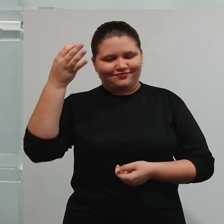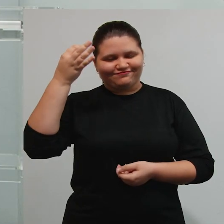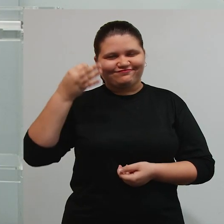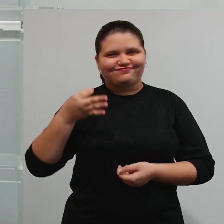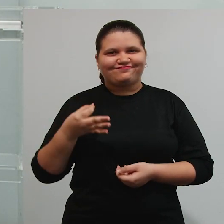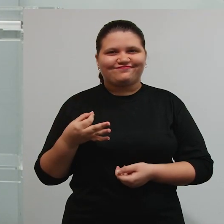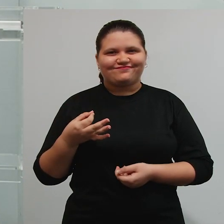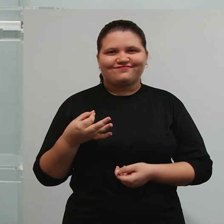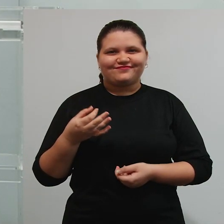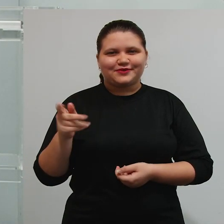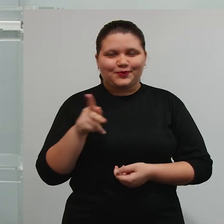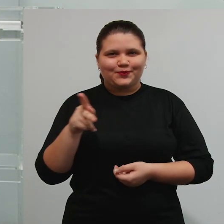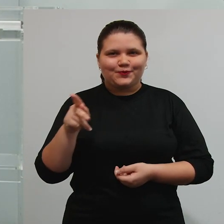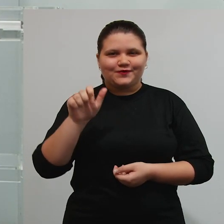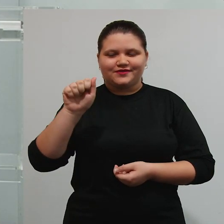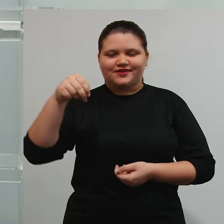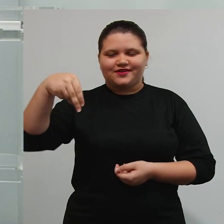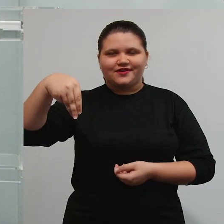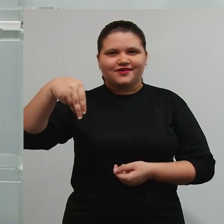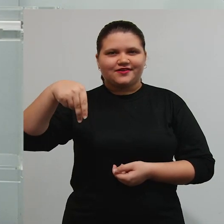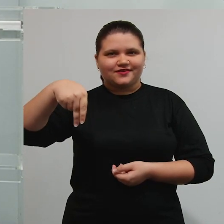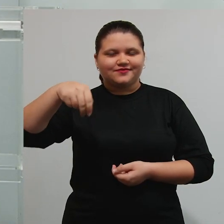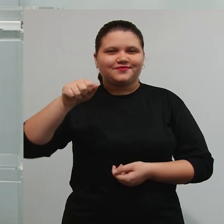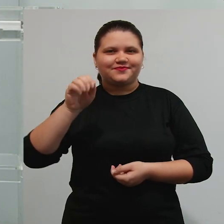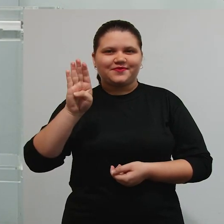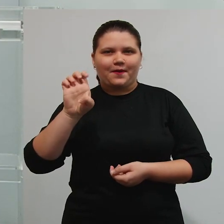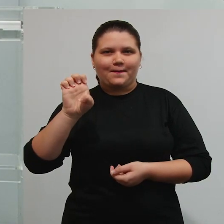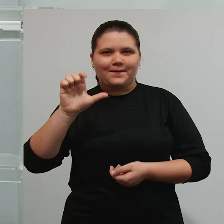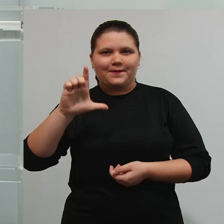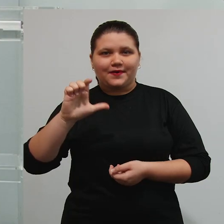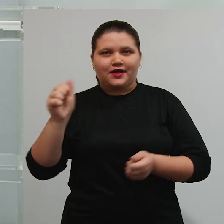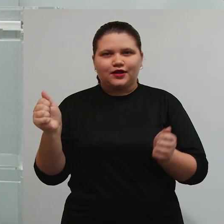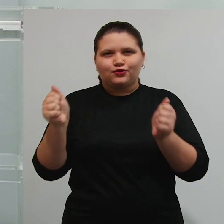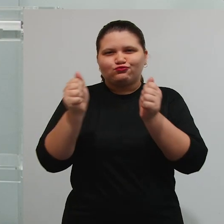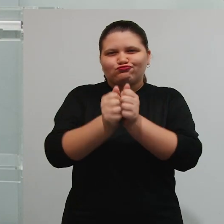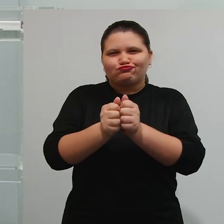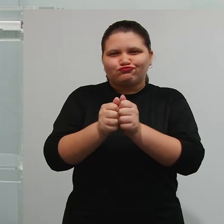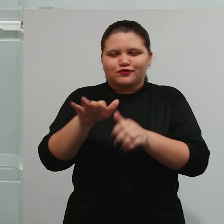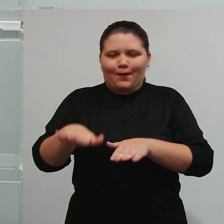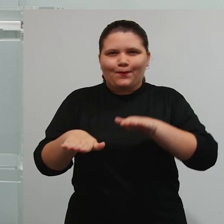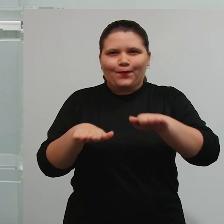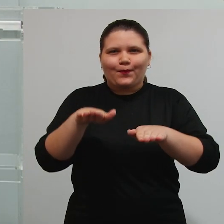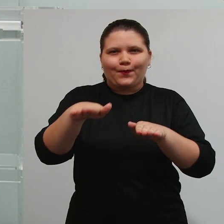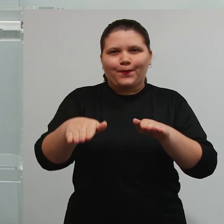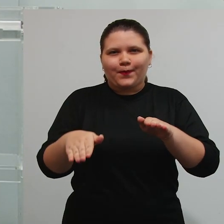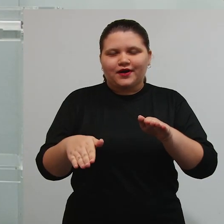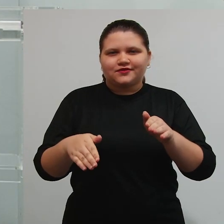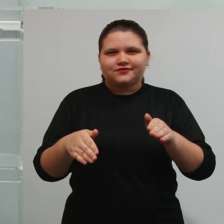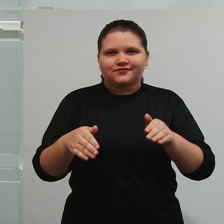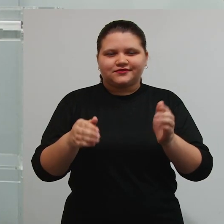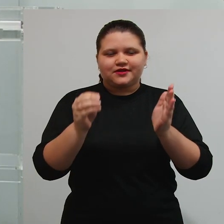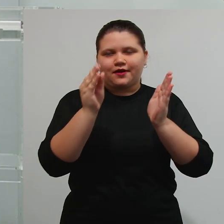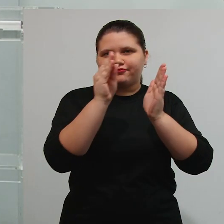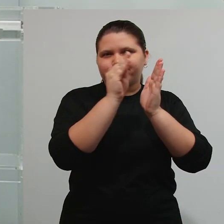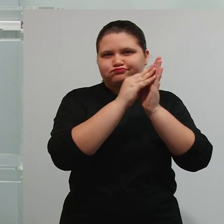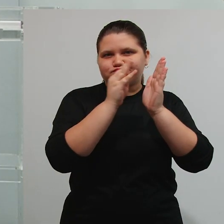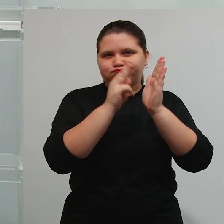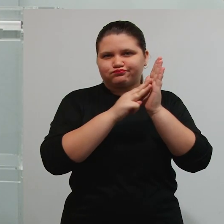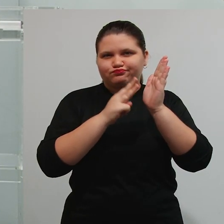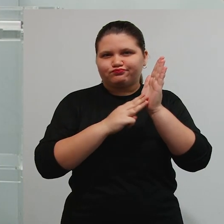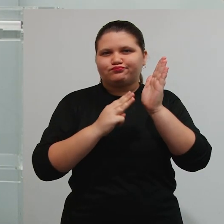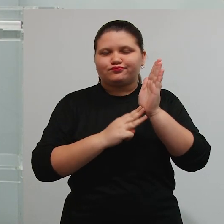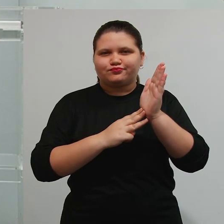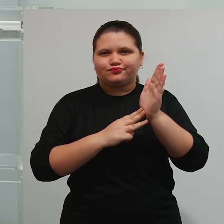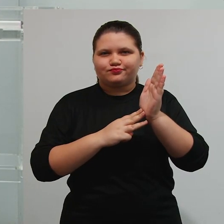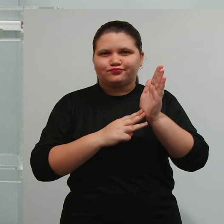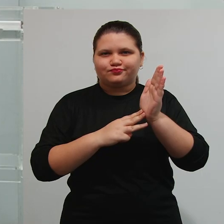a professora Anabela Barbosa. Juntinhos estamos na jornada de metodologia dos trabalhos acadêmicos e